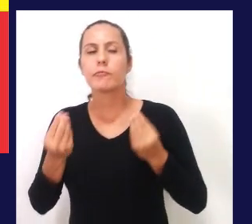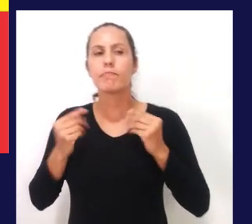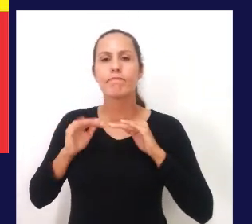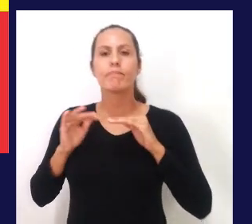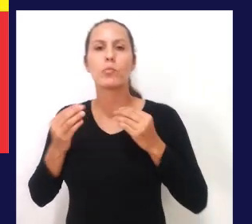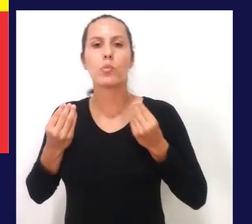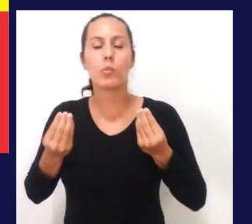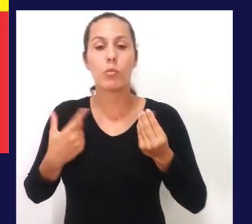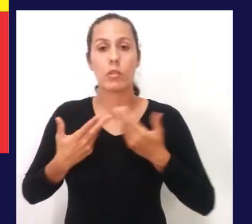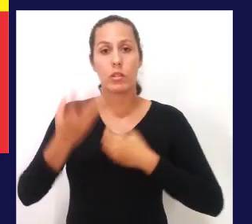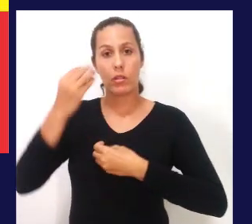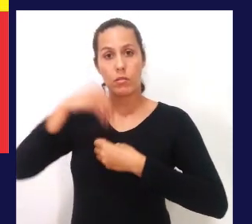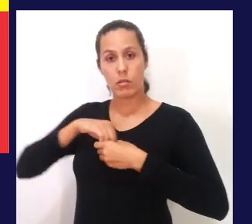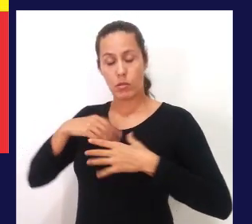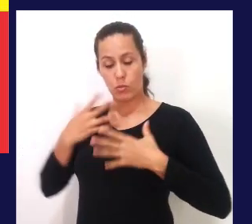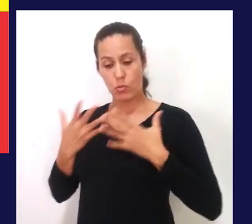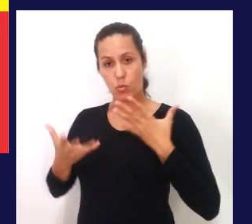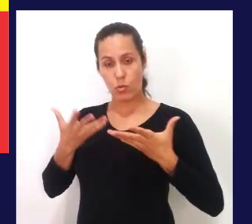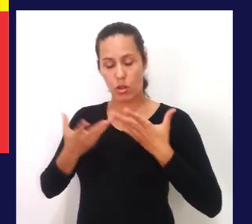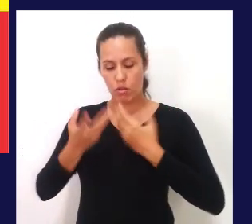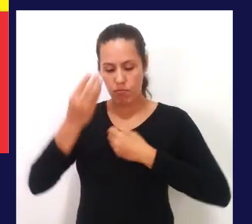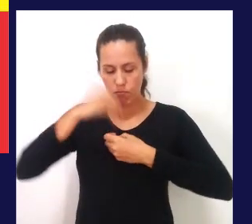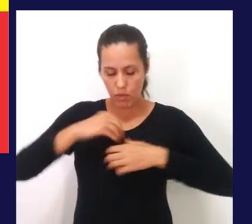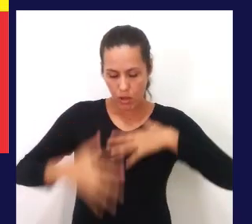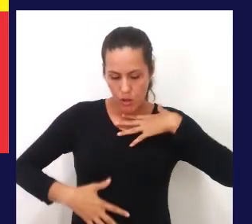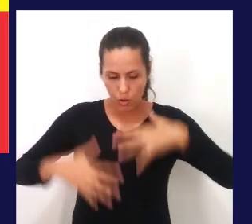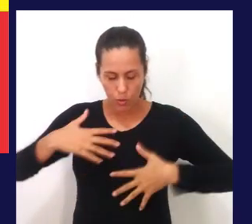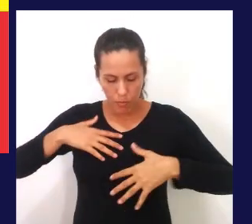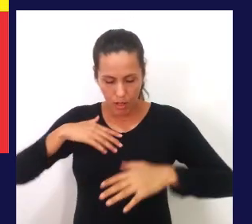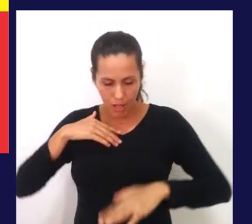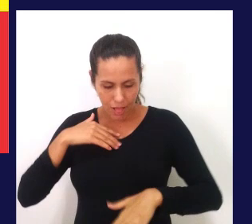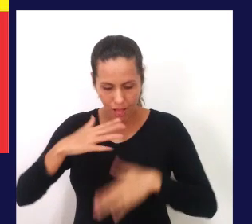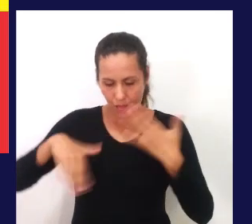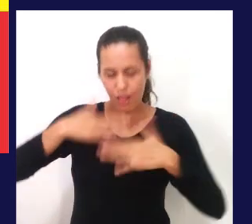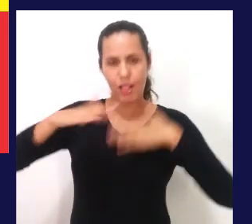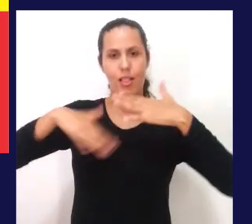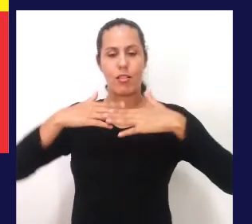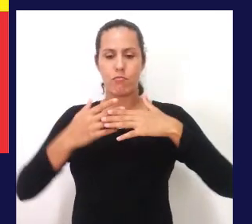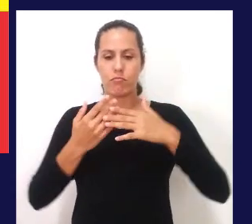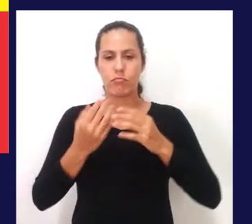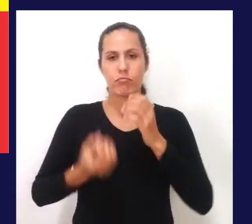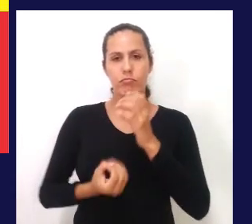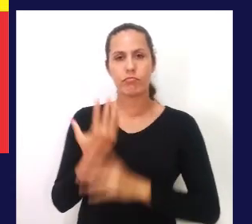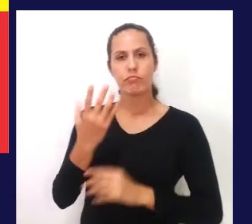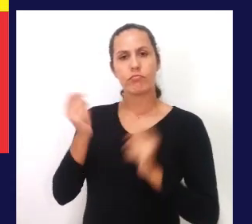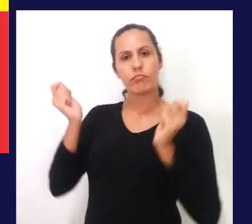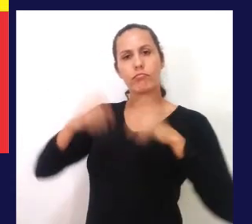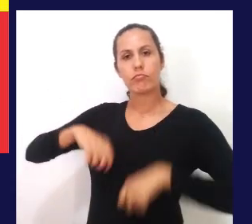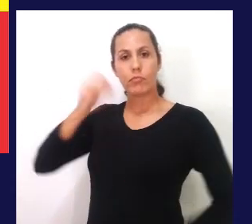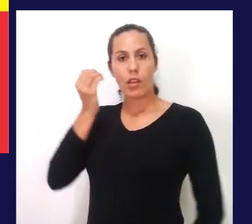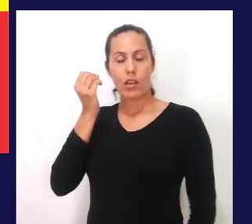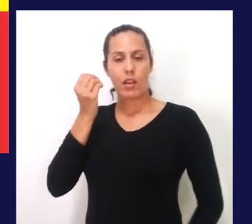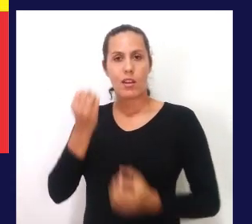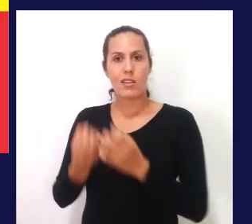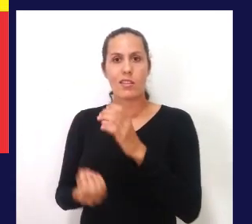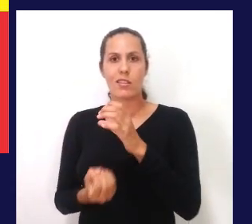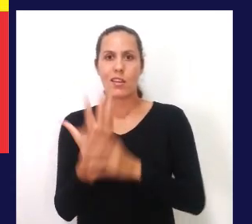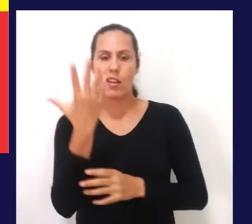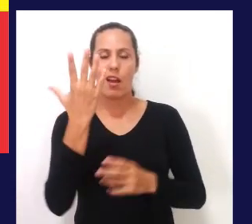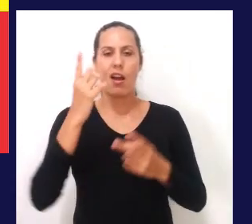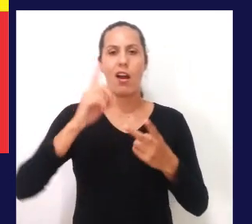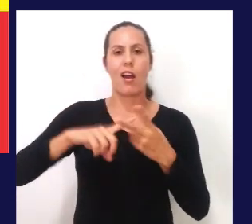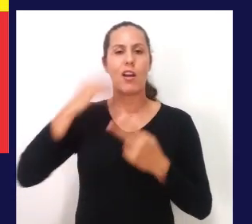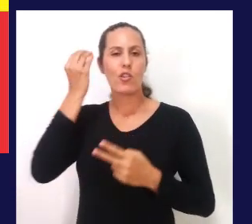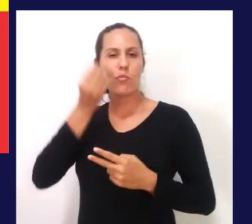também o momento onde se afloram as capacidades de criar, de experimentar